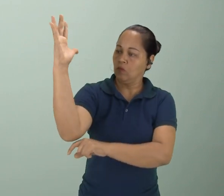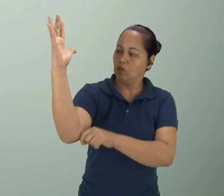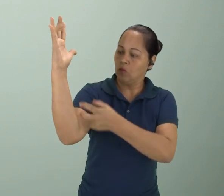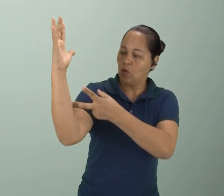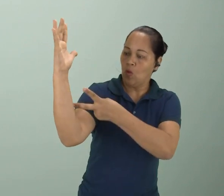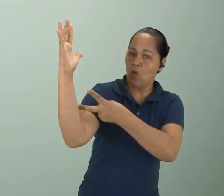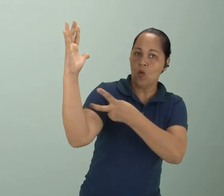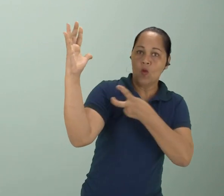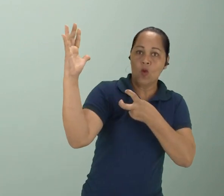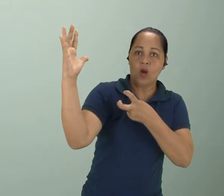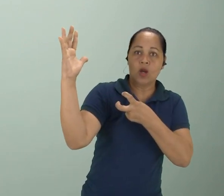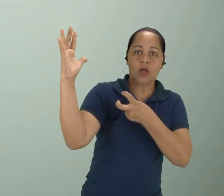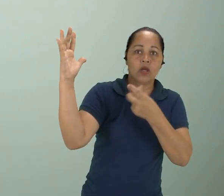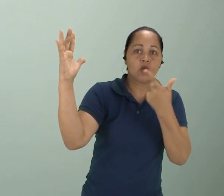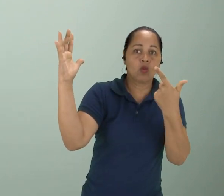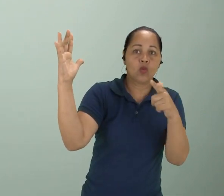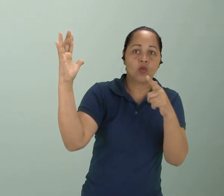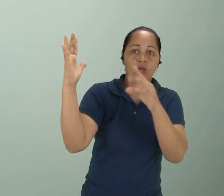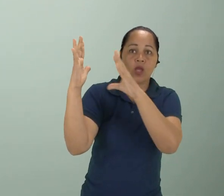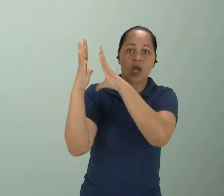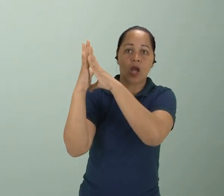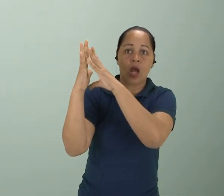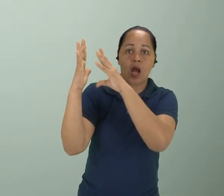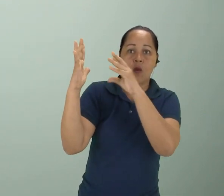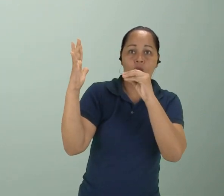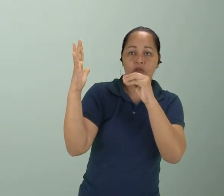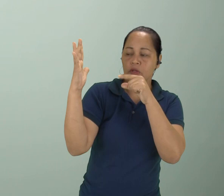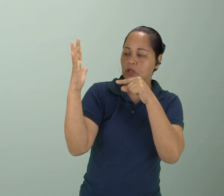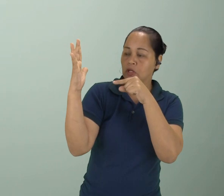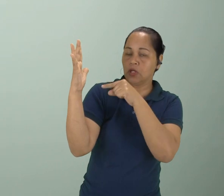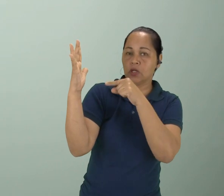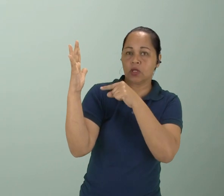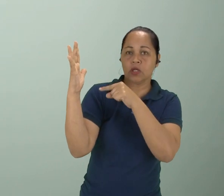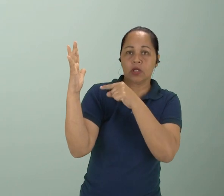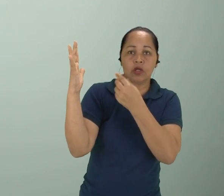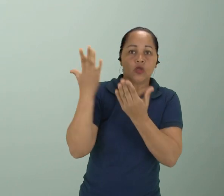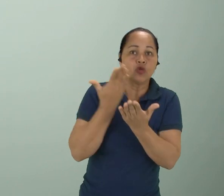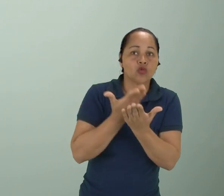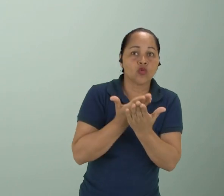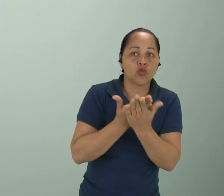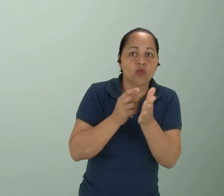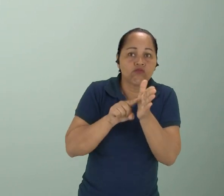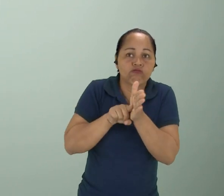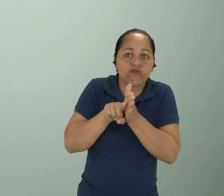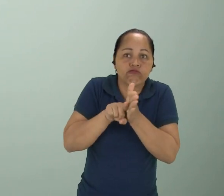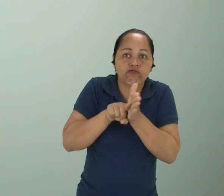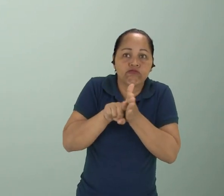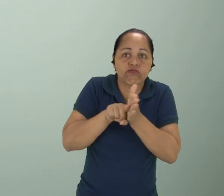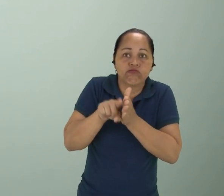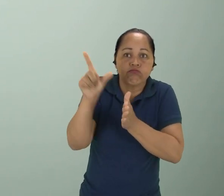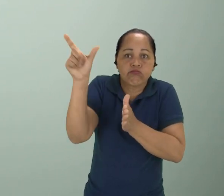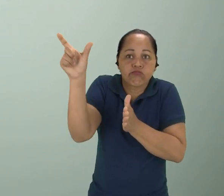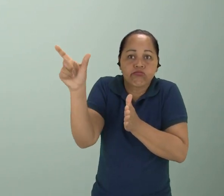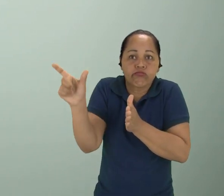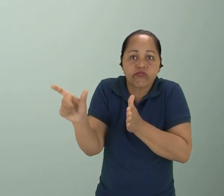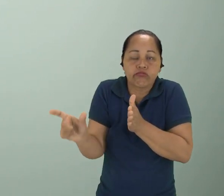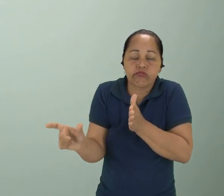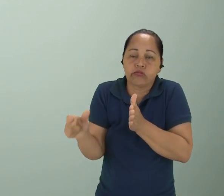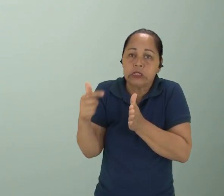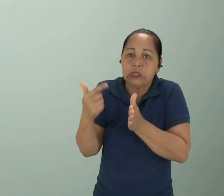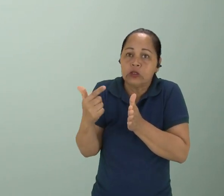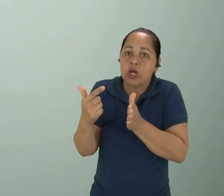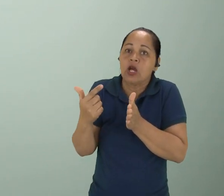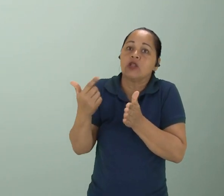ainda não-catalogados que a gente deu o dinheiro a pesquisa precisa desenvolver a pesquisa oi gente perderia todo o patrimônio